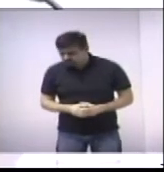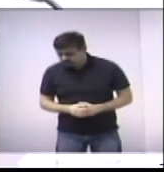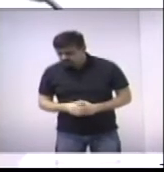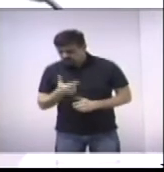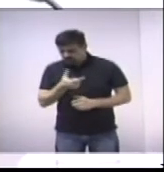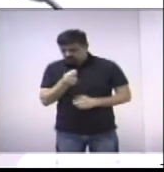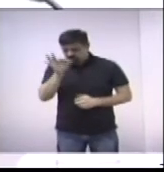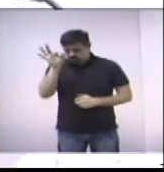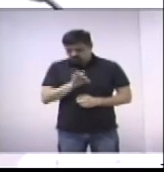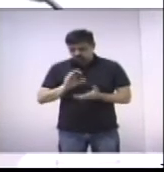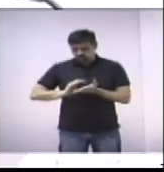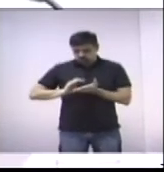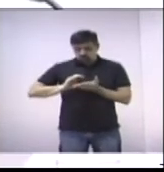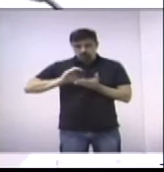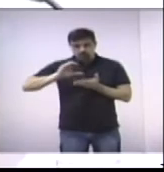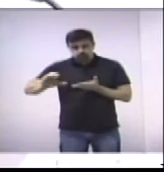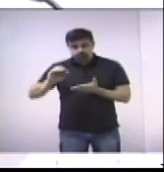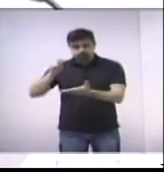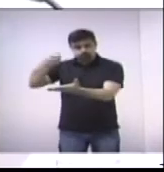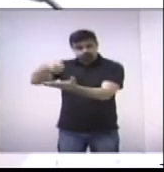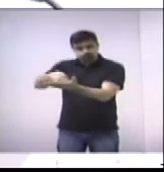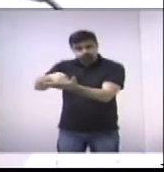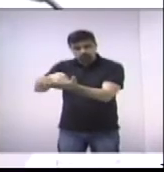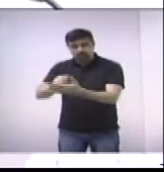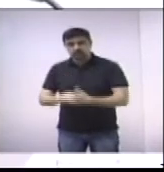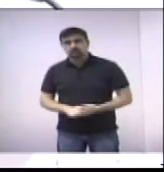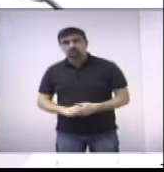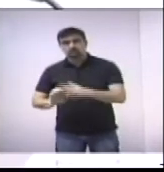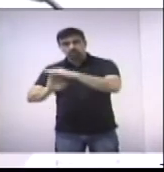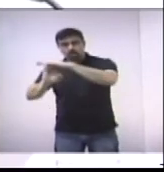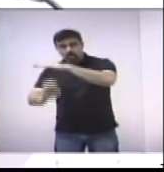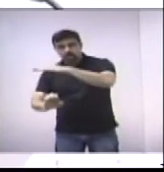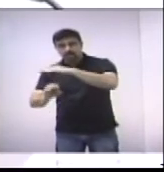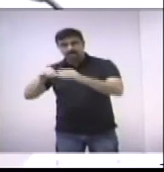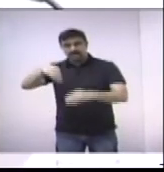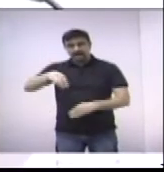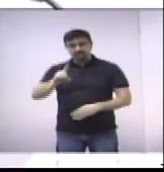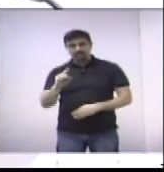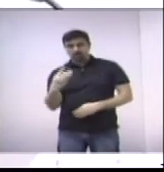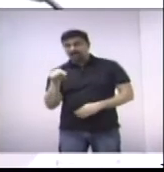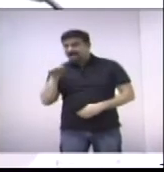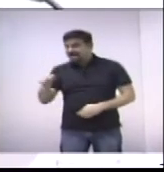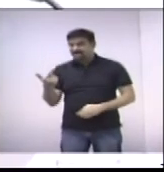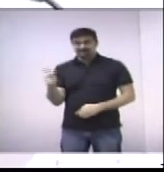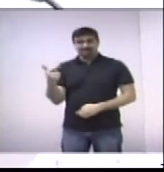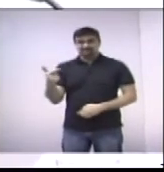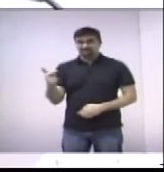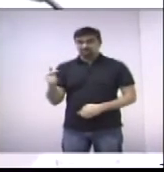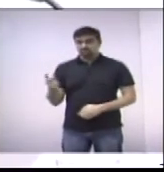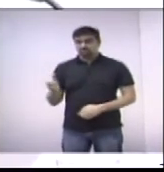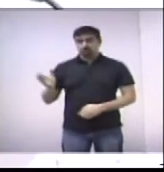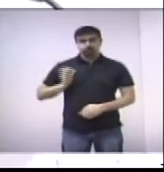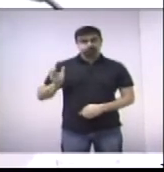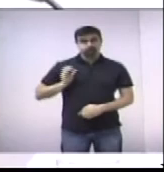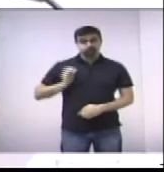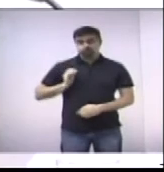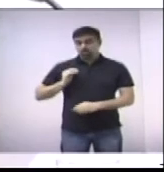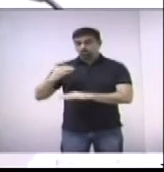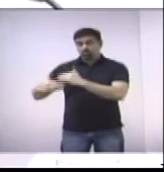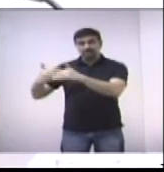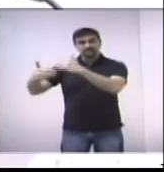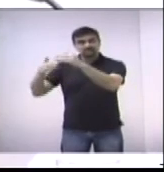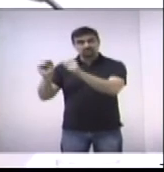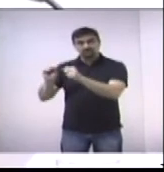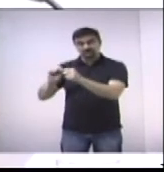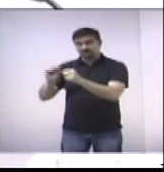de 20% do valor total contratado, o fez para a empresa que não possui capacidade financeira, liquidez, em devolver nem